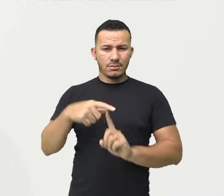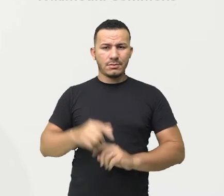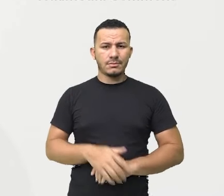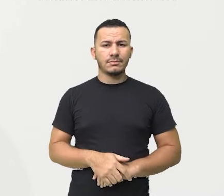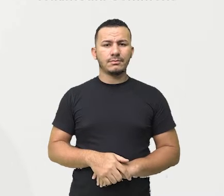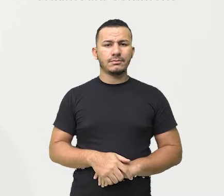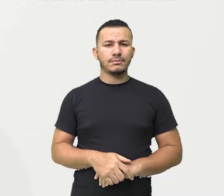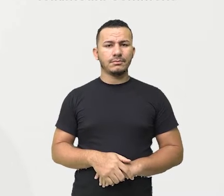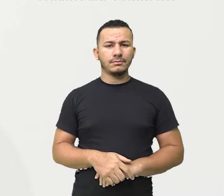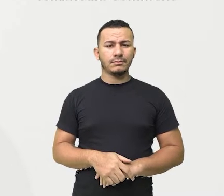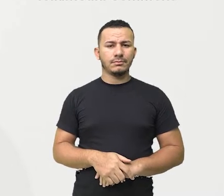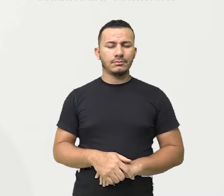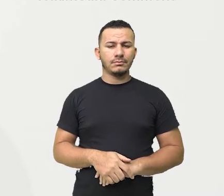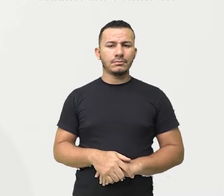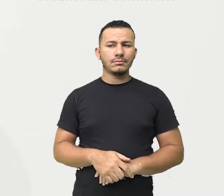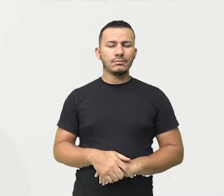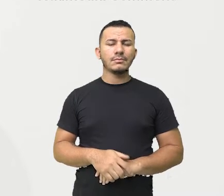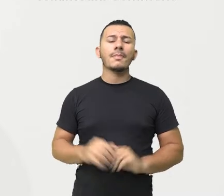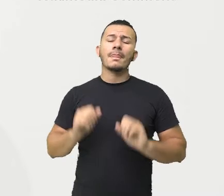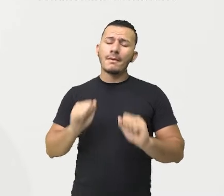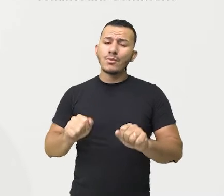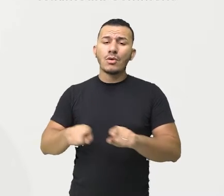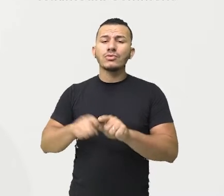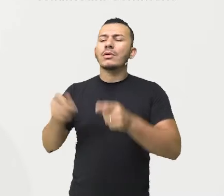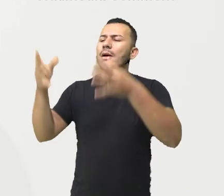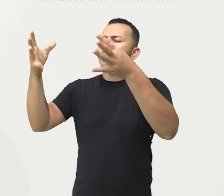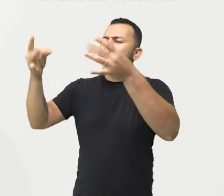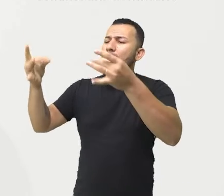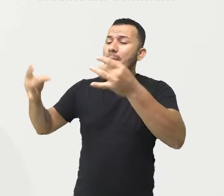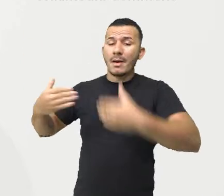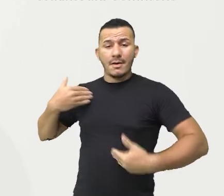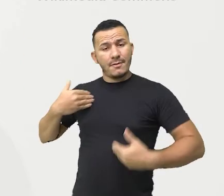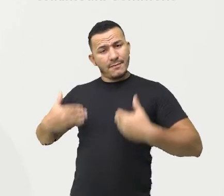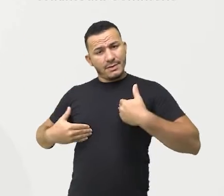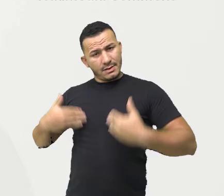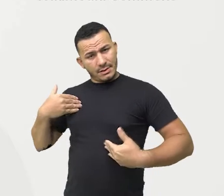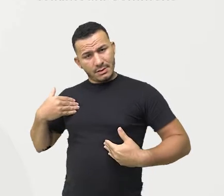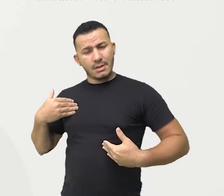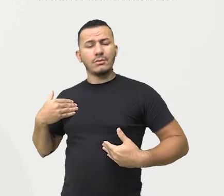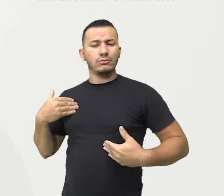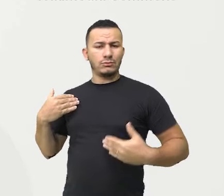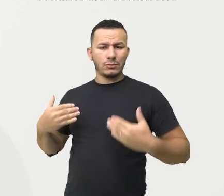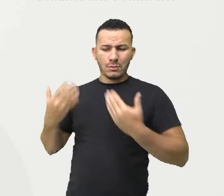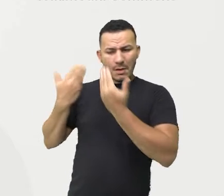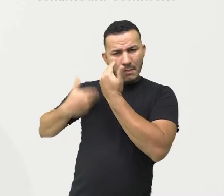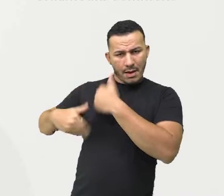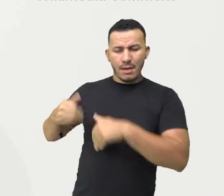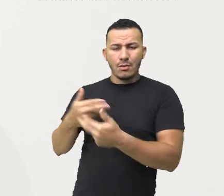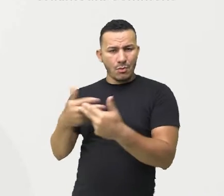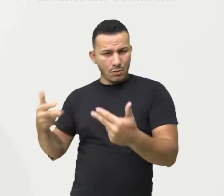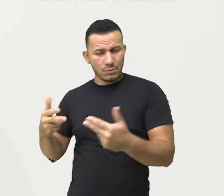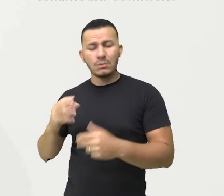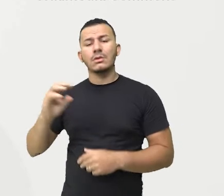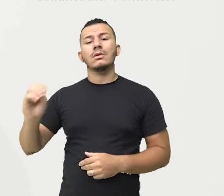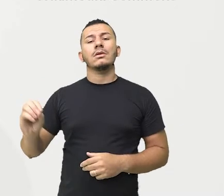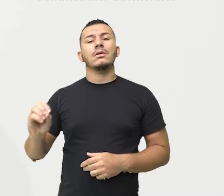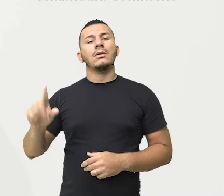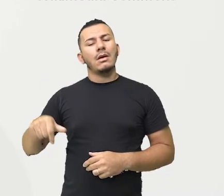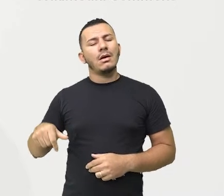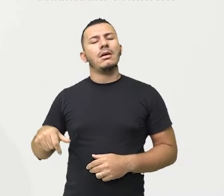descrição. Pode ser descrição física e pode ser descrição... A descrição física é